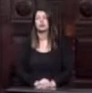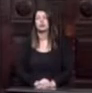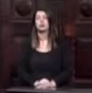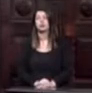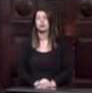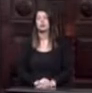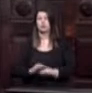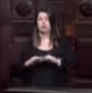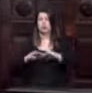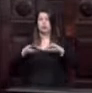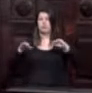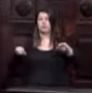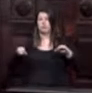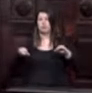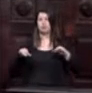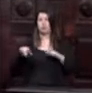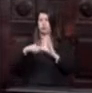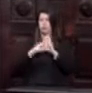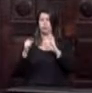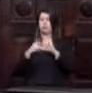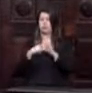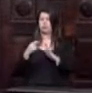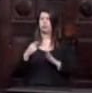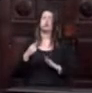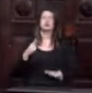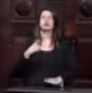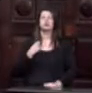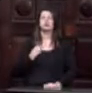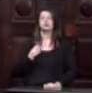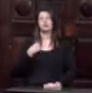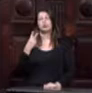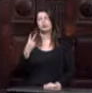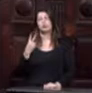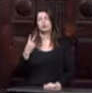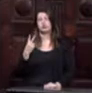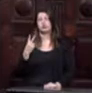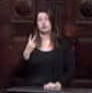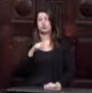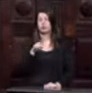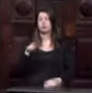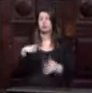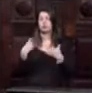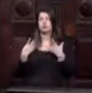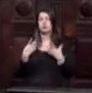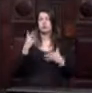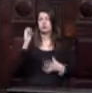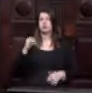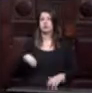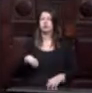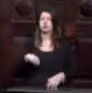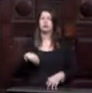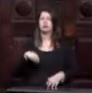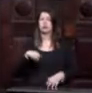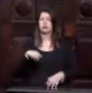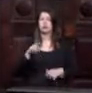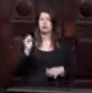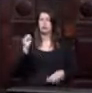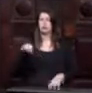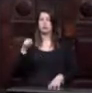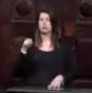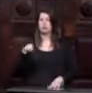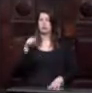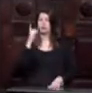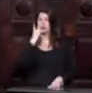em separada do destaque, a emenda ativa número 2. Senhores que aprovam isso como estão, rejeitada. Com voto sim